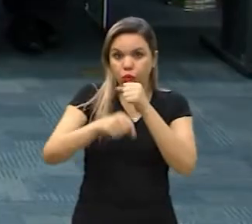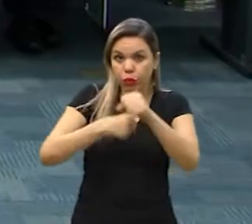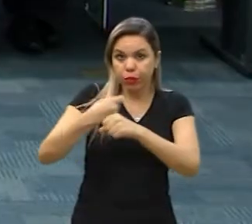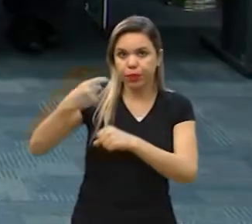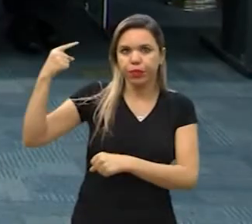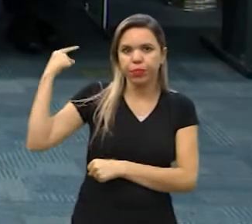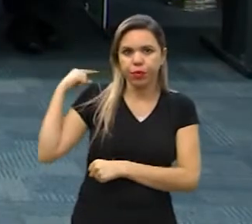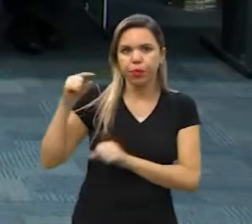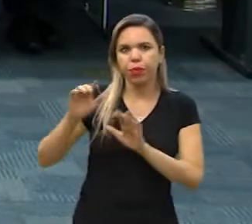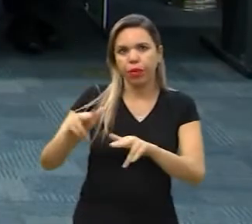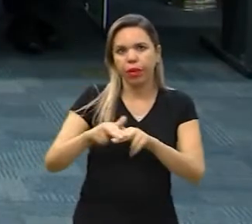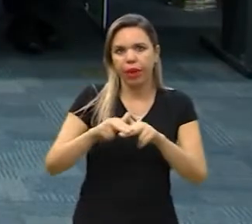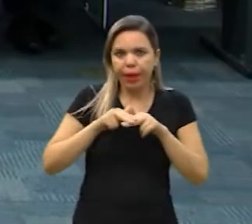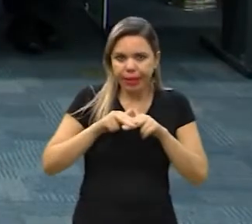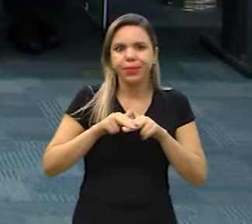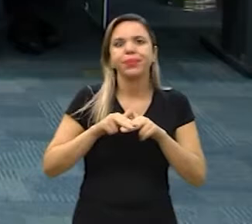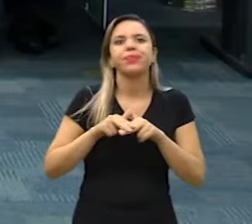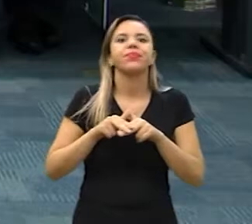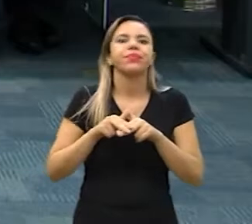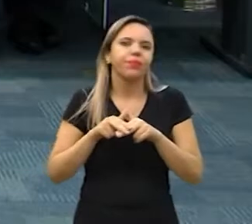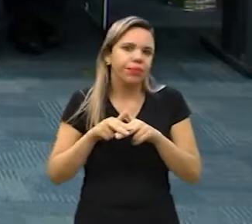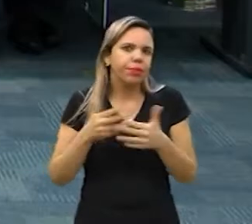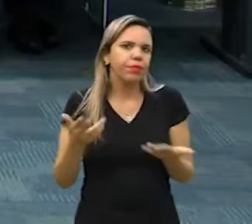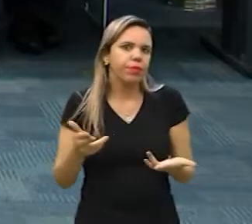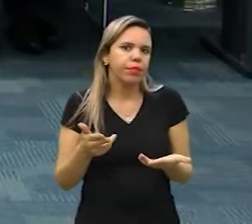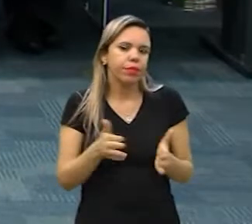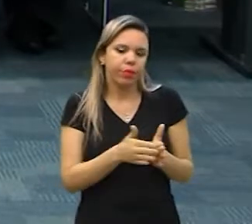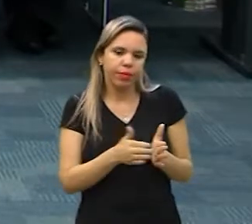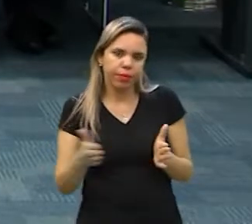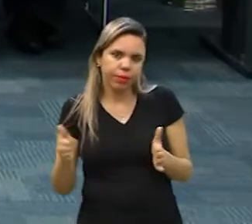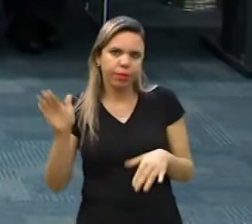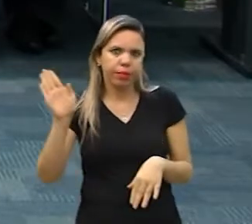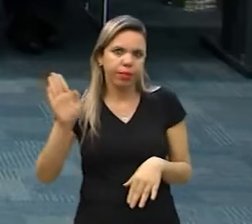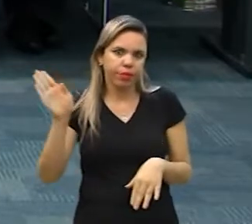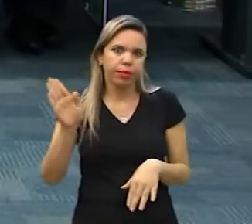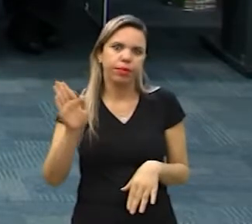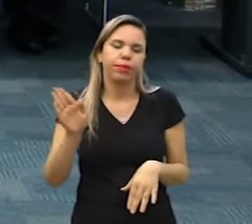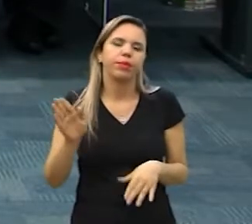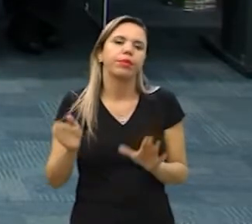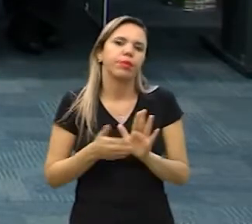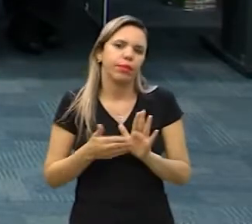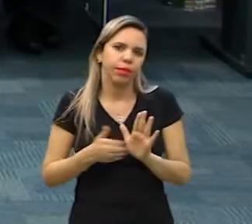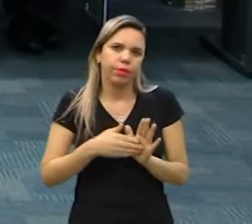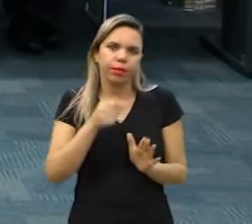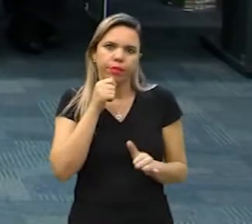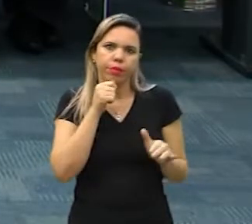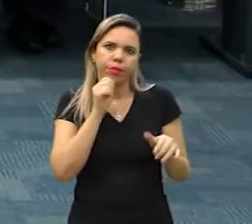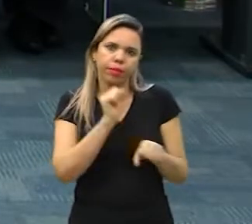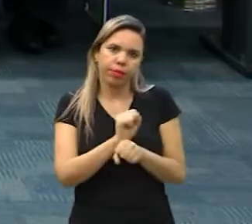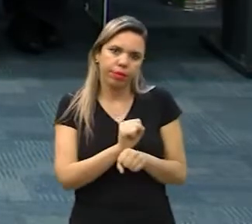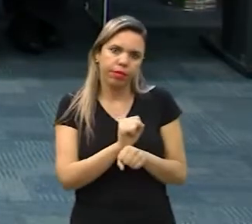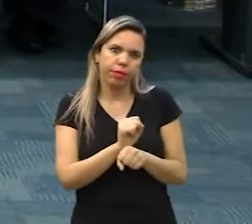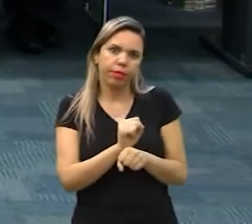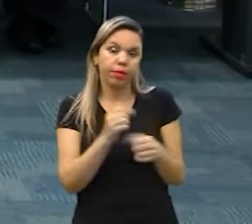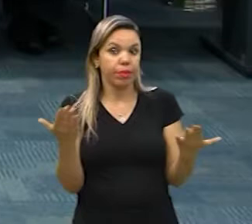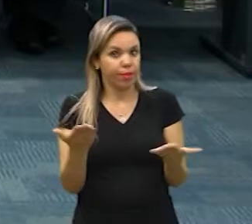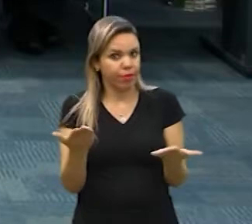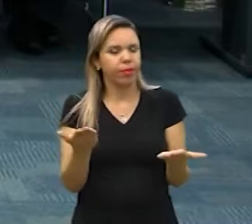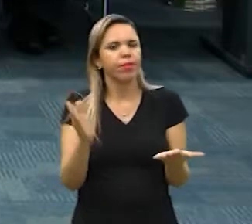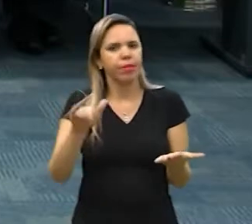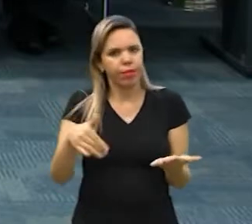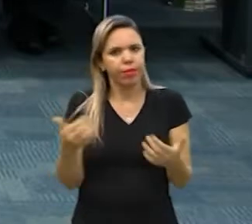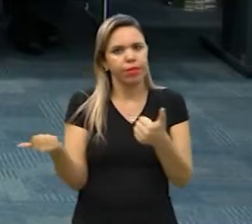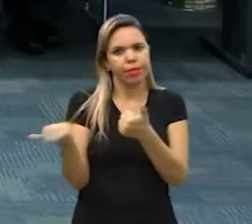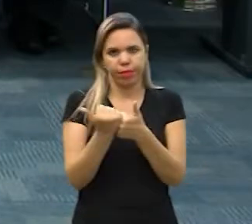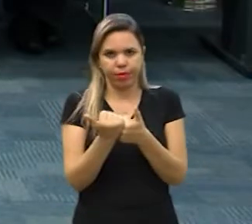do ano passado, mas por conta da proximidade com o período eleitoral, a propositura ficou parada e